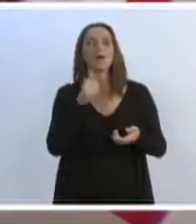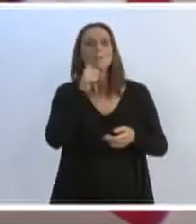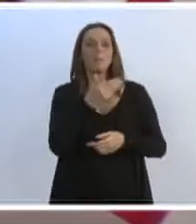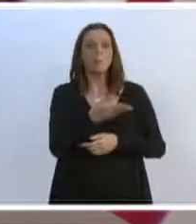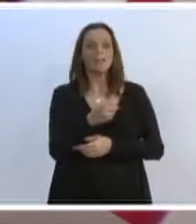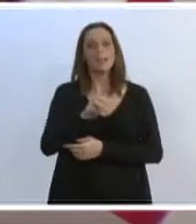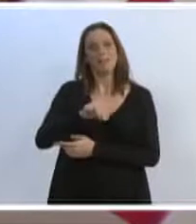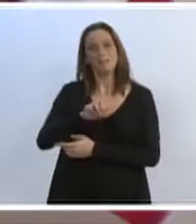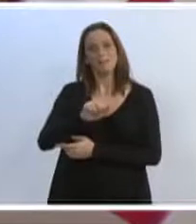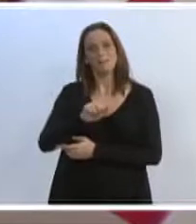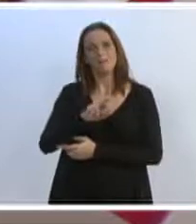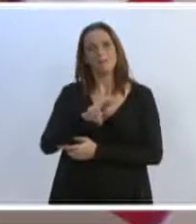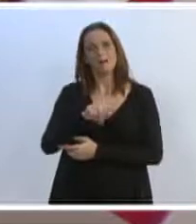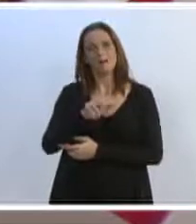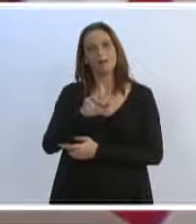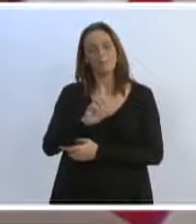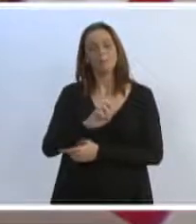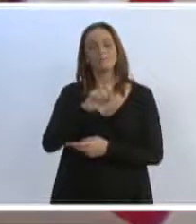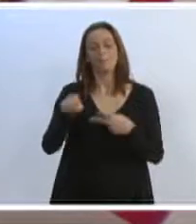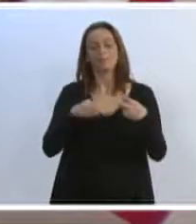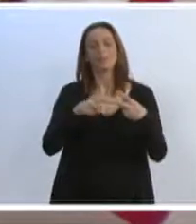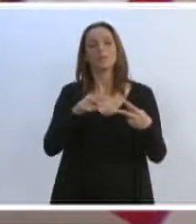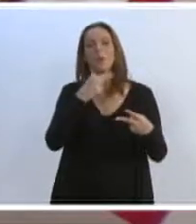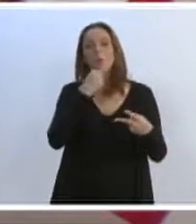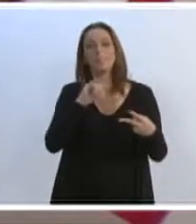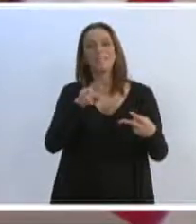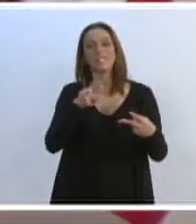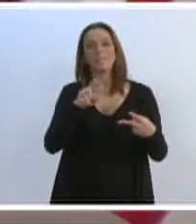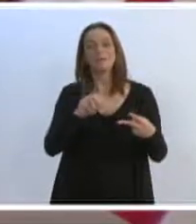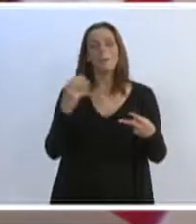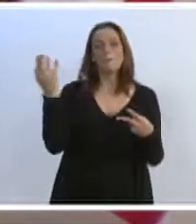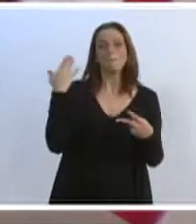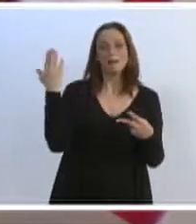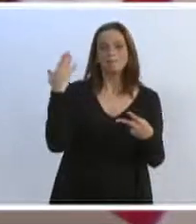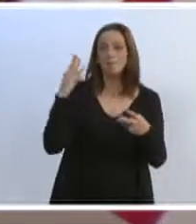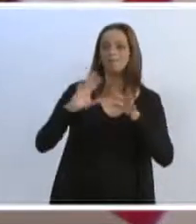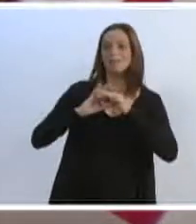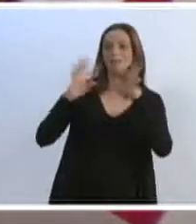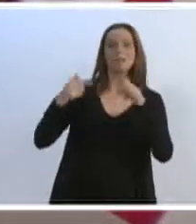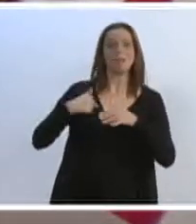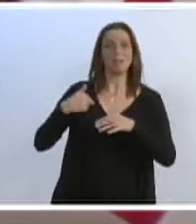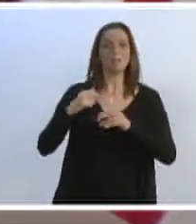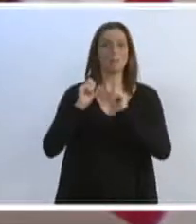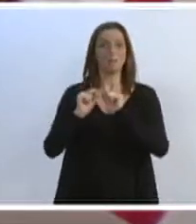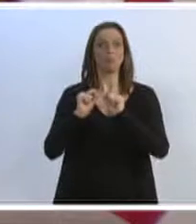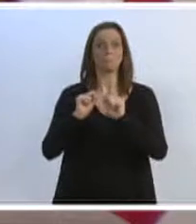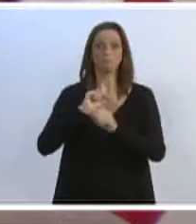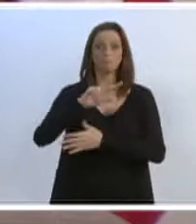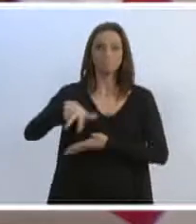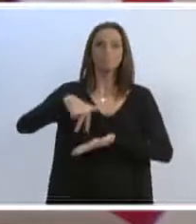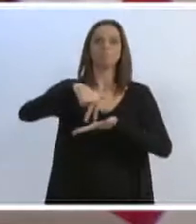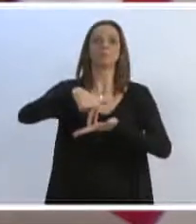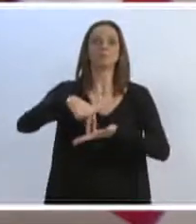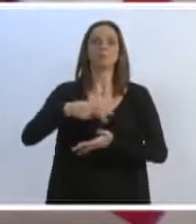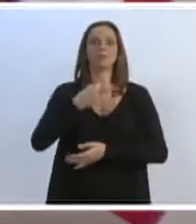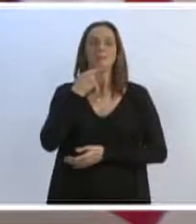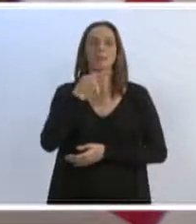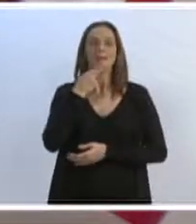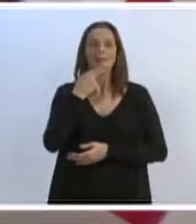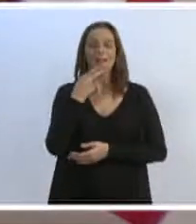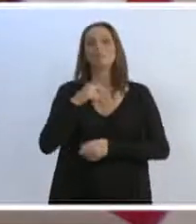fico extremamente feliz, orgulhoso e honrado. É, de fato, um momento muito importante estar ao lado